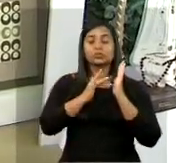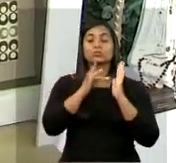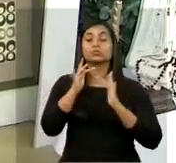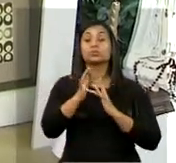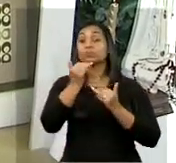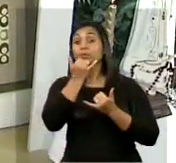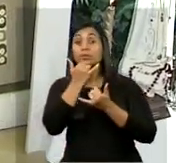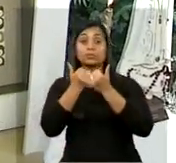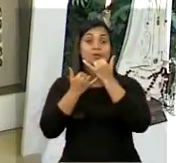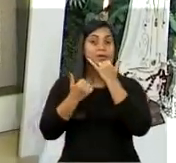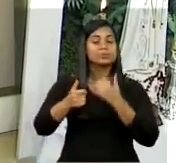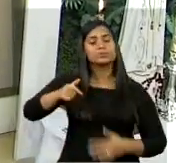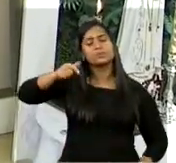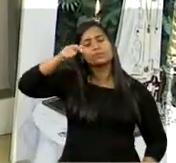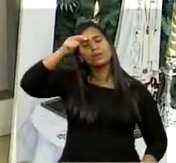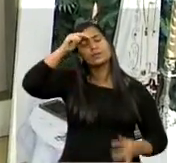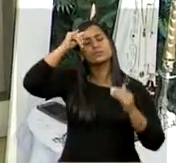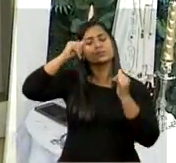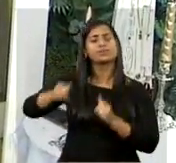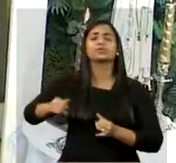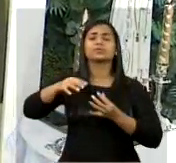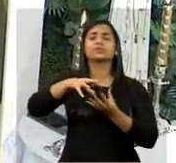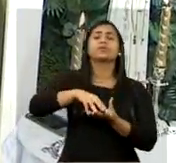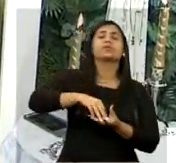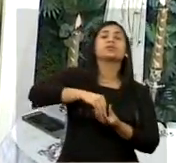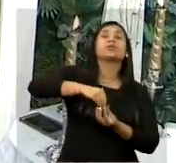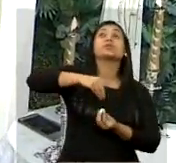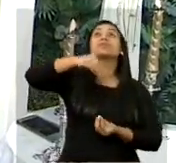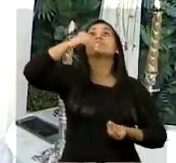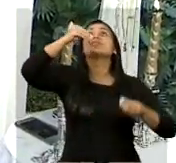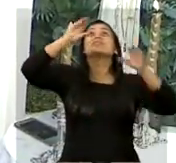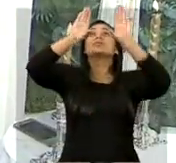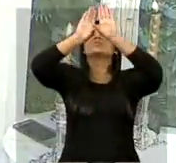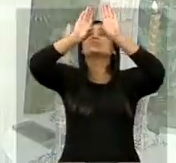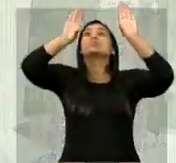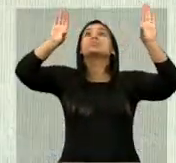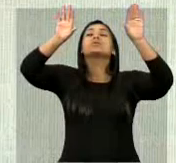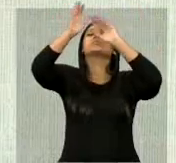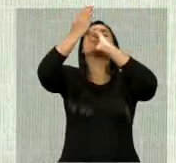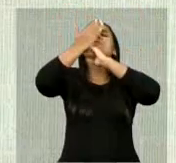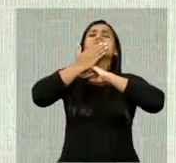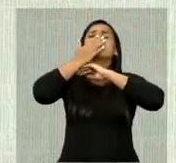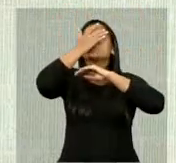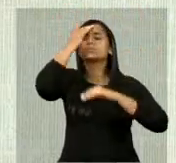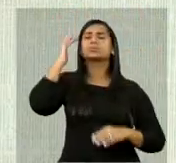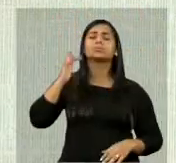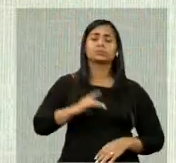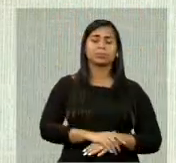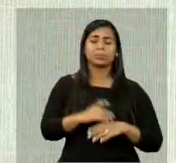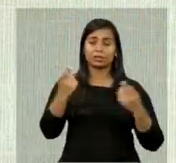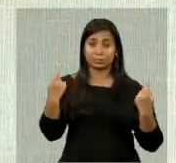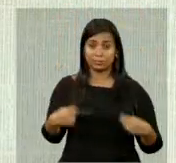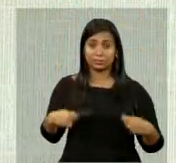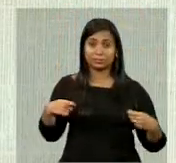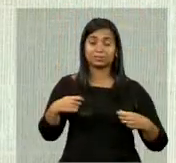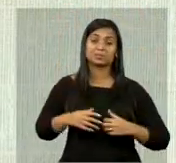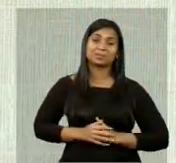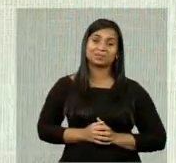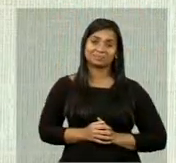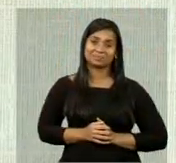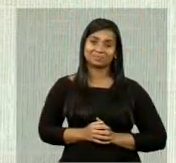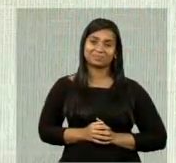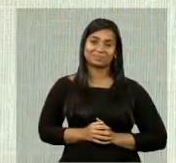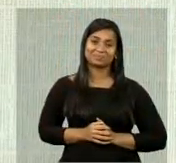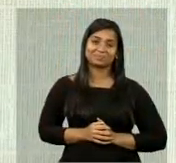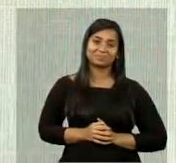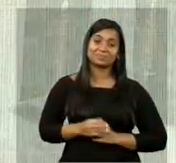meu Jesus, perdoai-nos, livrai-nos do fogo do inferno, levai as almas todas para o céu e socorrei principalmente as que mais